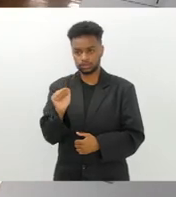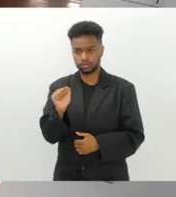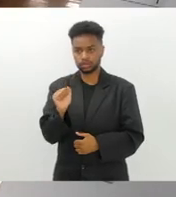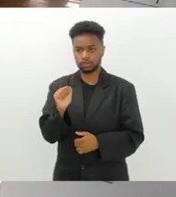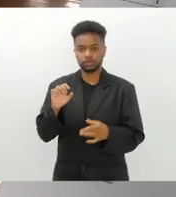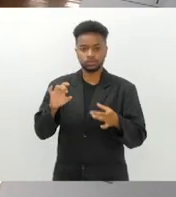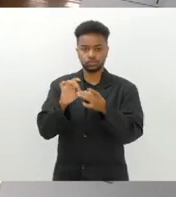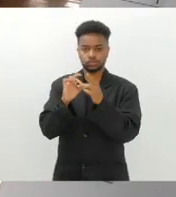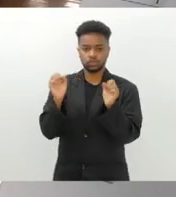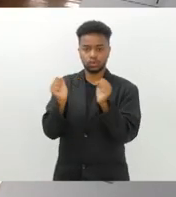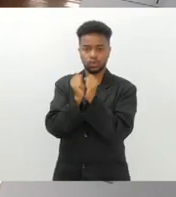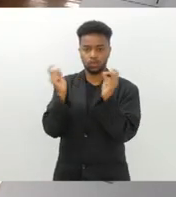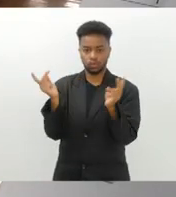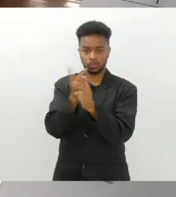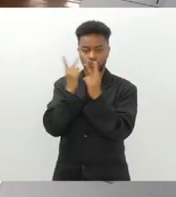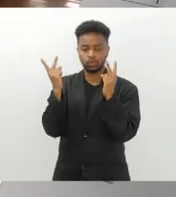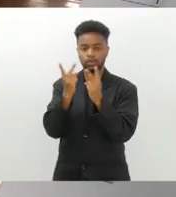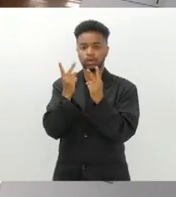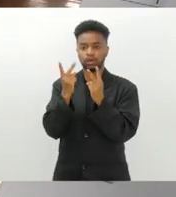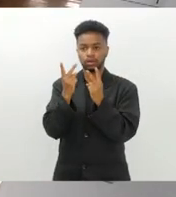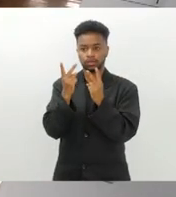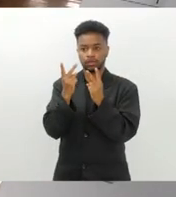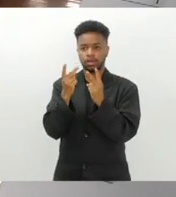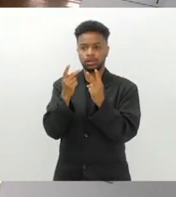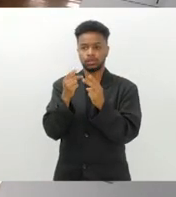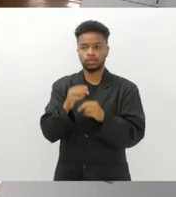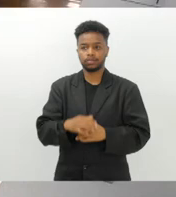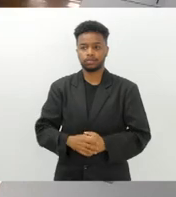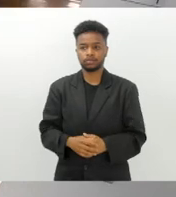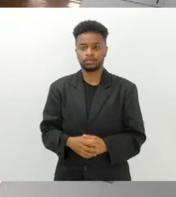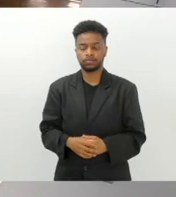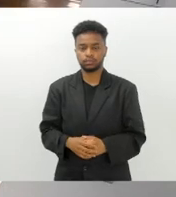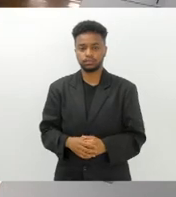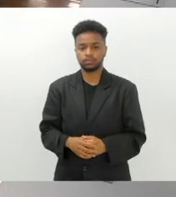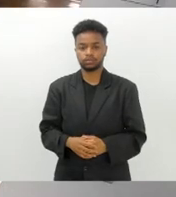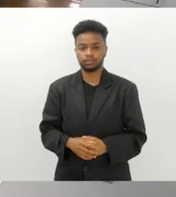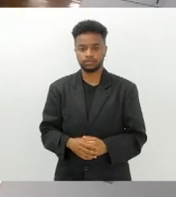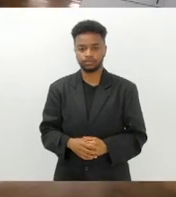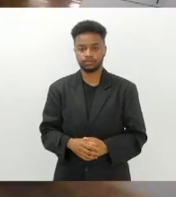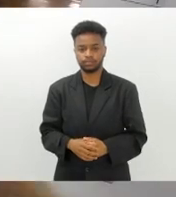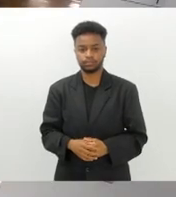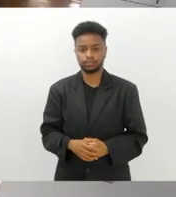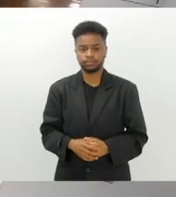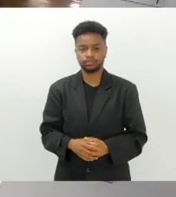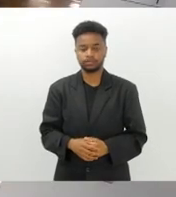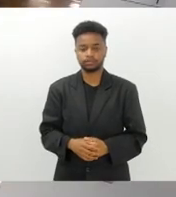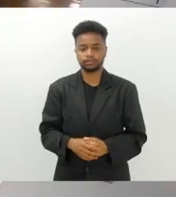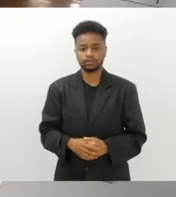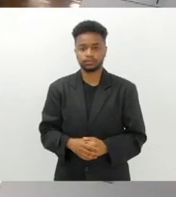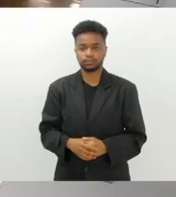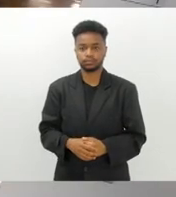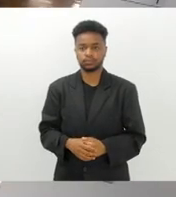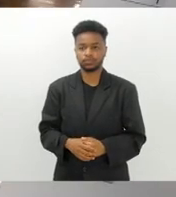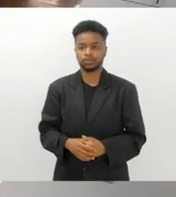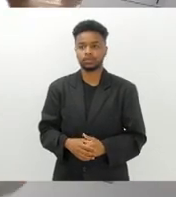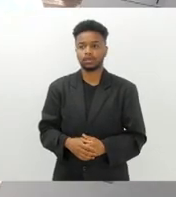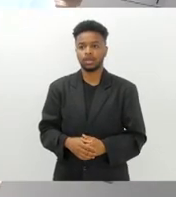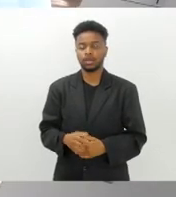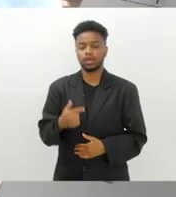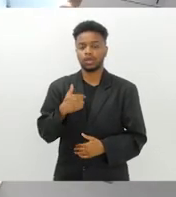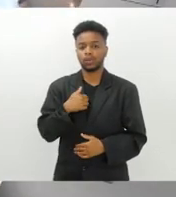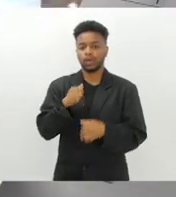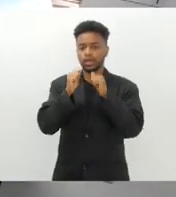Oiá, sou Yalaxé do Ebé Ilei Aumidaí Axel Balaió. É, estou assessora